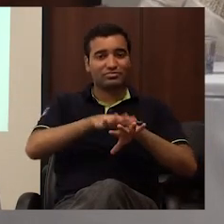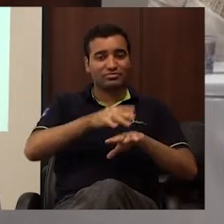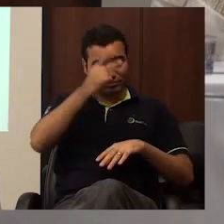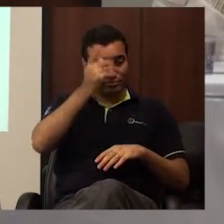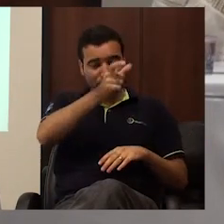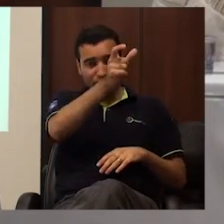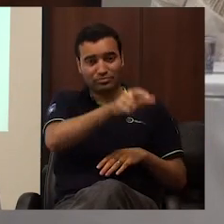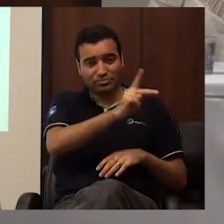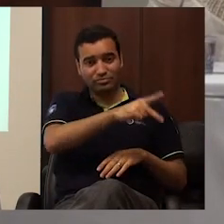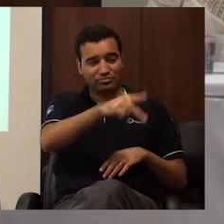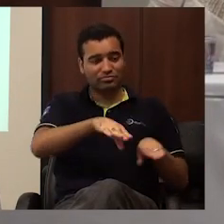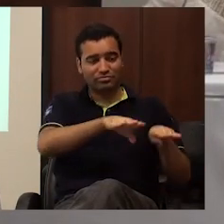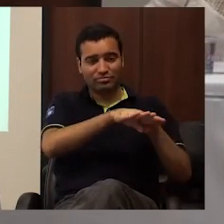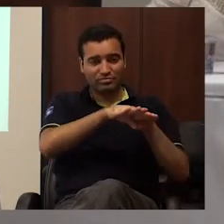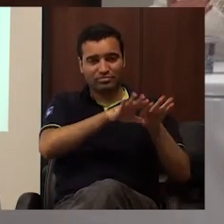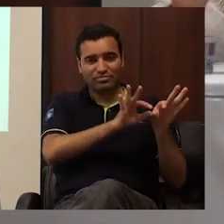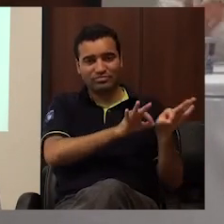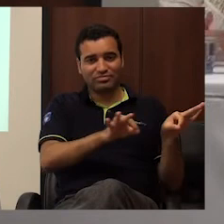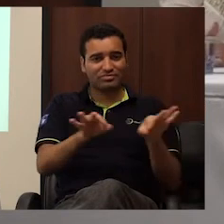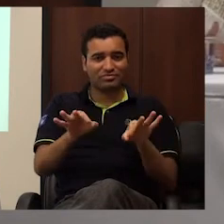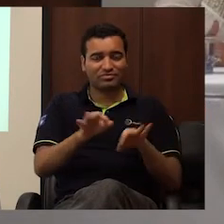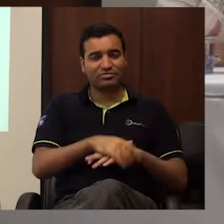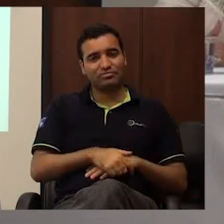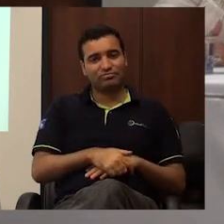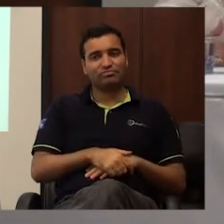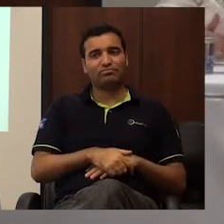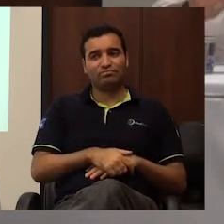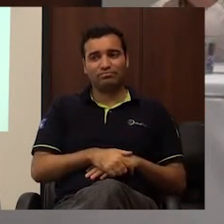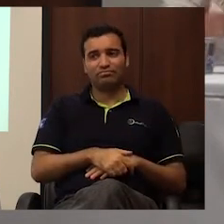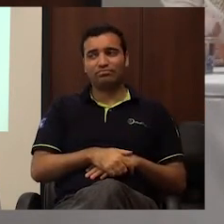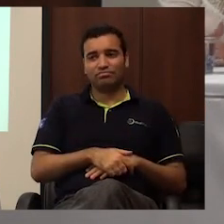figura do professor da sala regular. Então eu gostei muito de ouvir